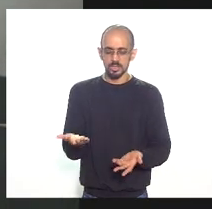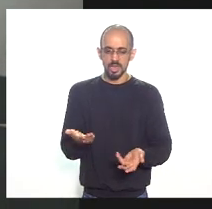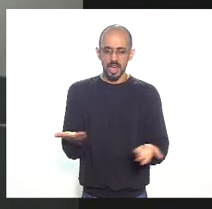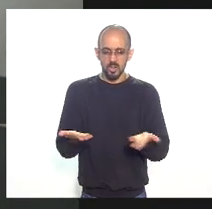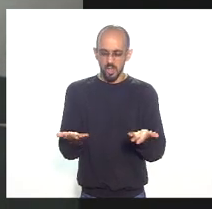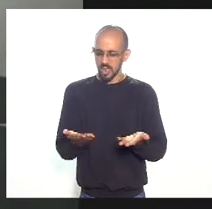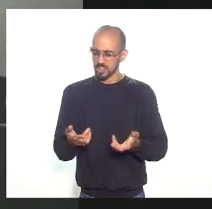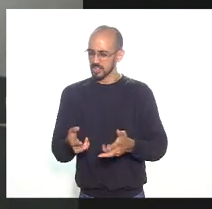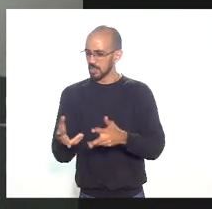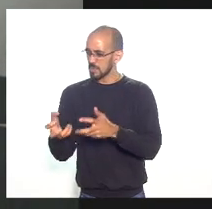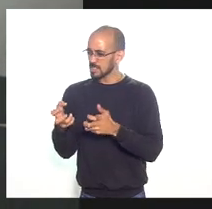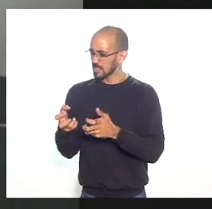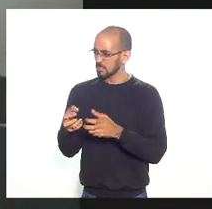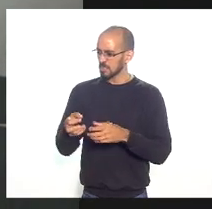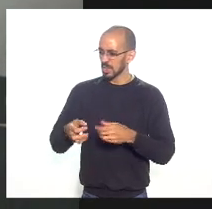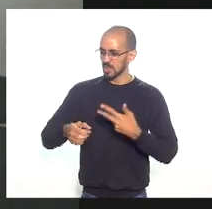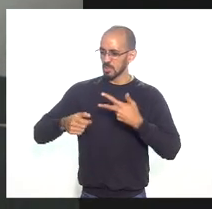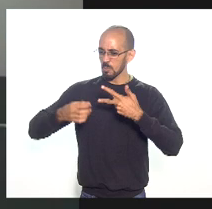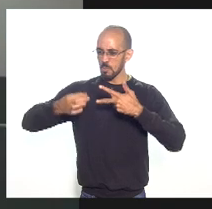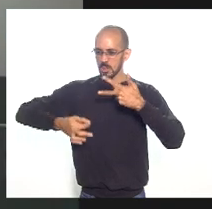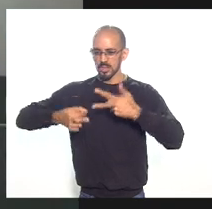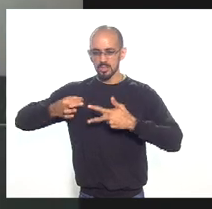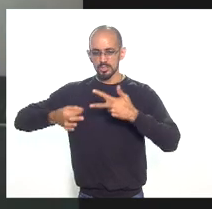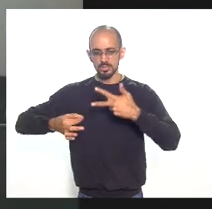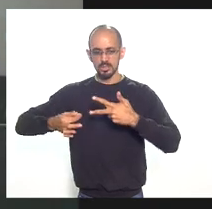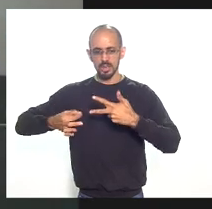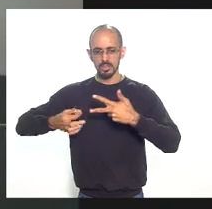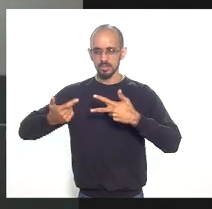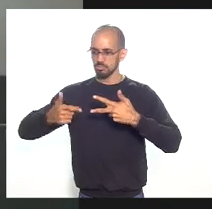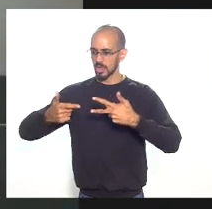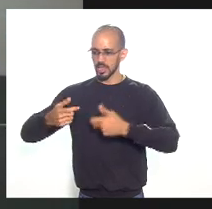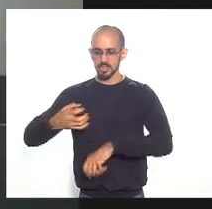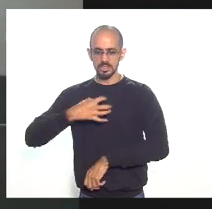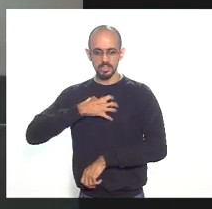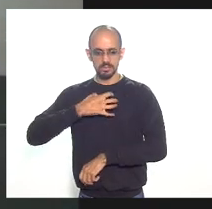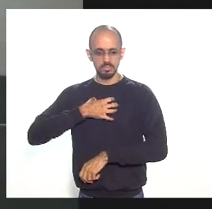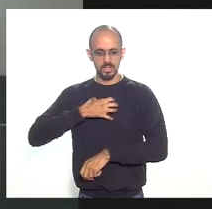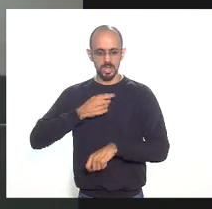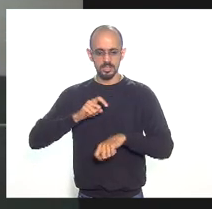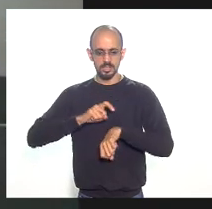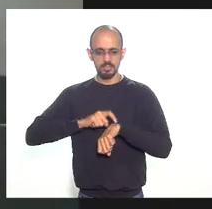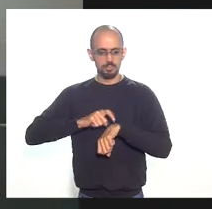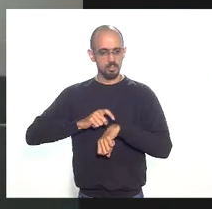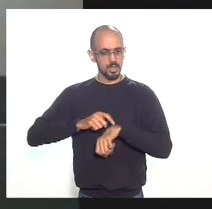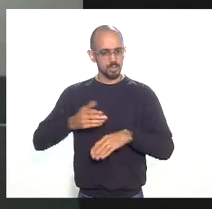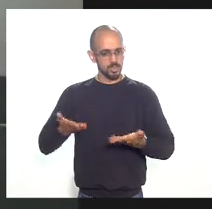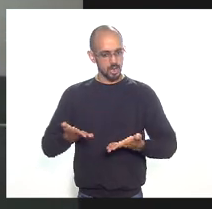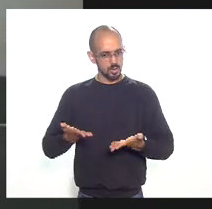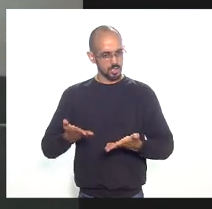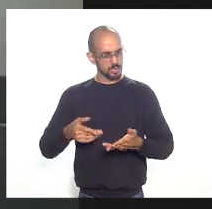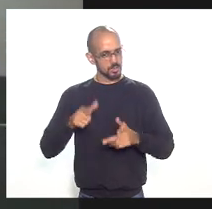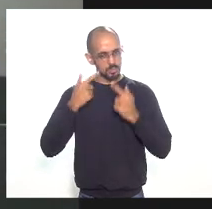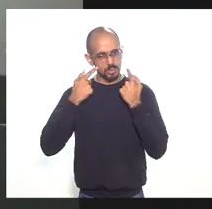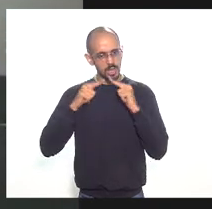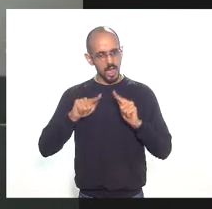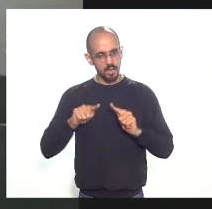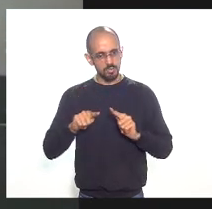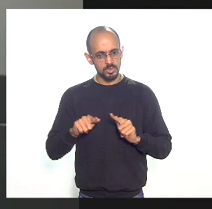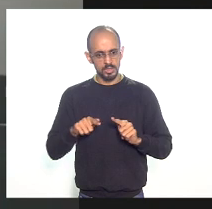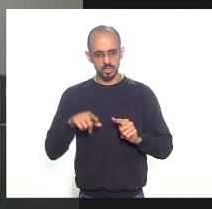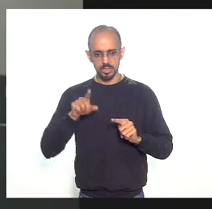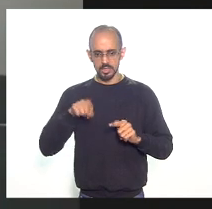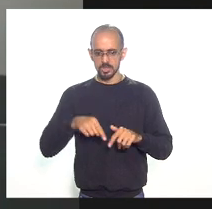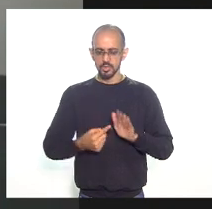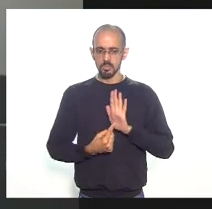judiciário completamente insensível ao momento social que estamos vivendo. Isso é gravíssimo. Isso